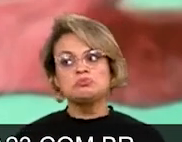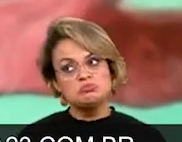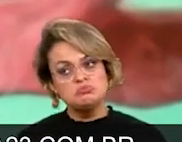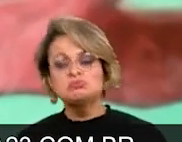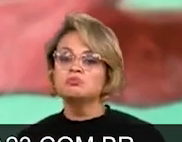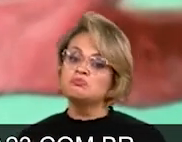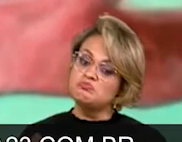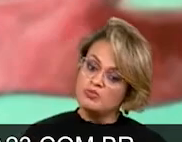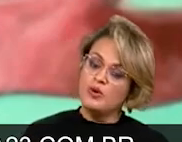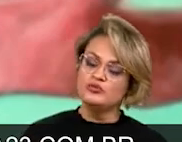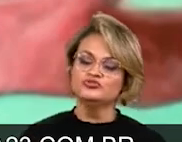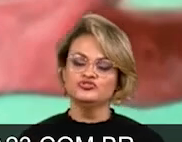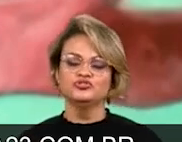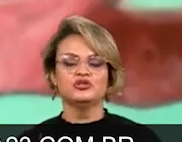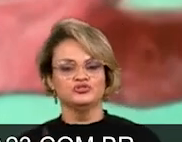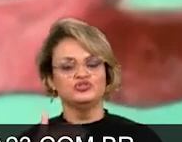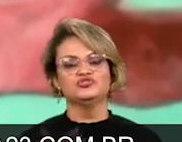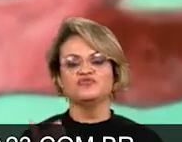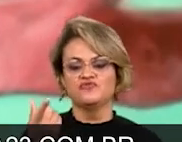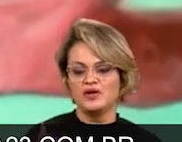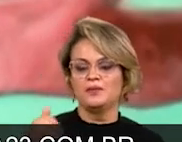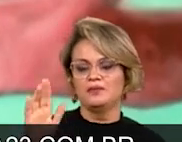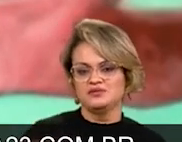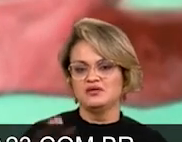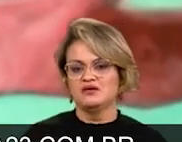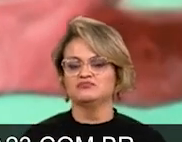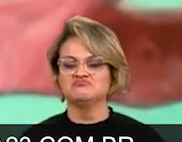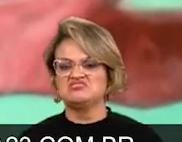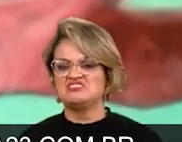é muito possível termos preços abaixo de R$ 60 mil.